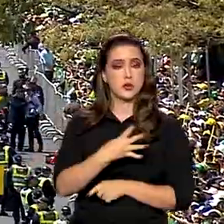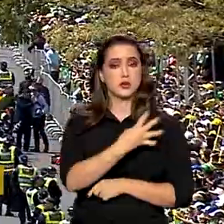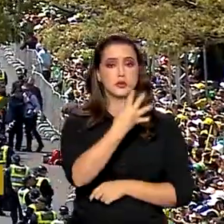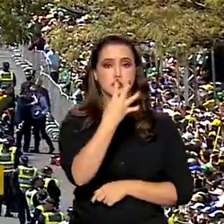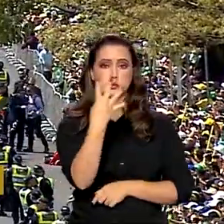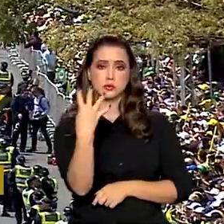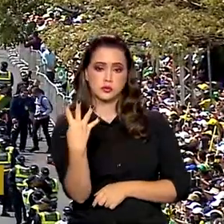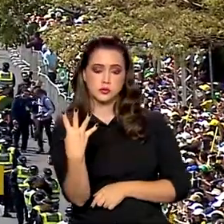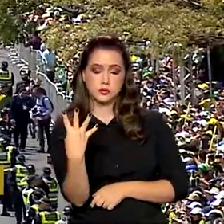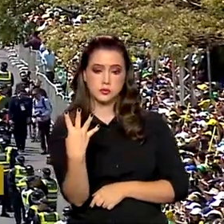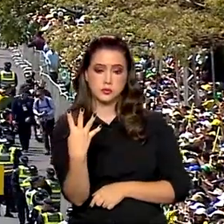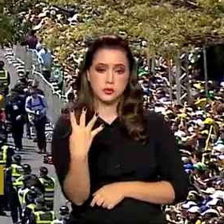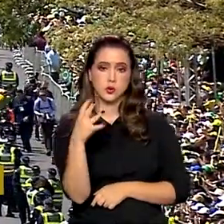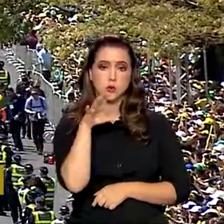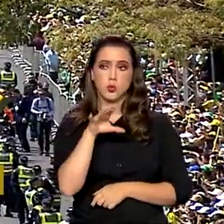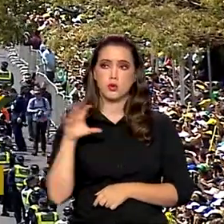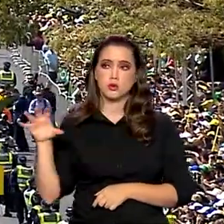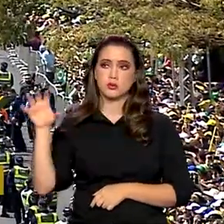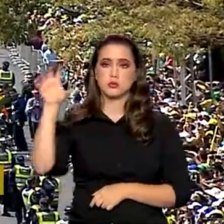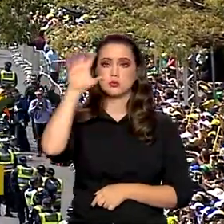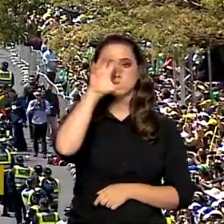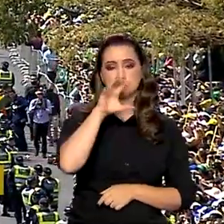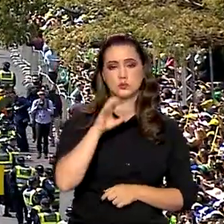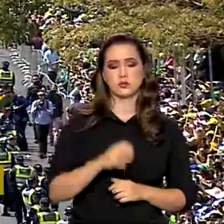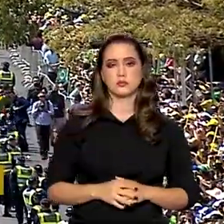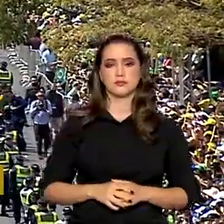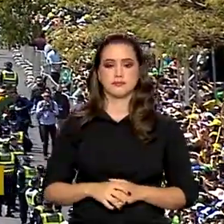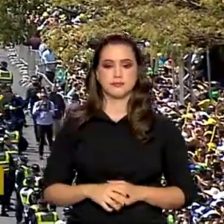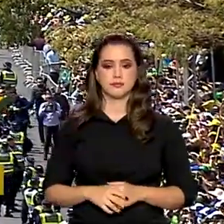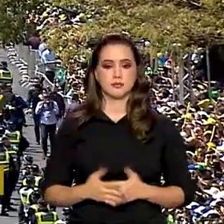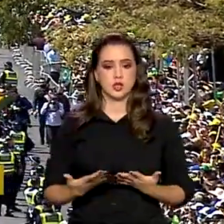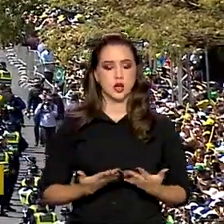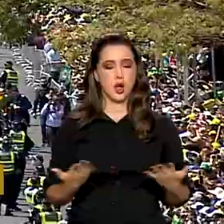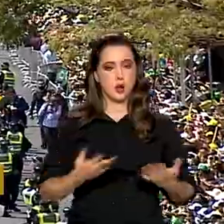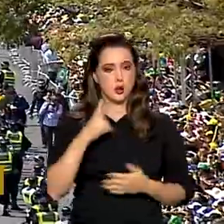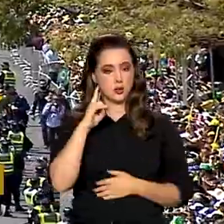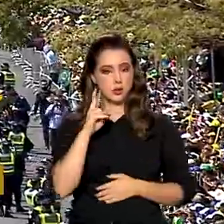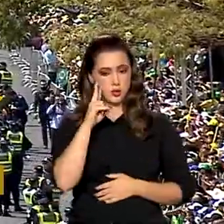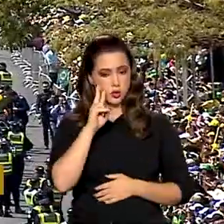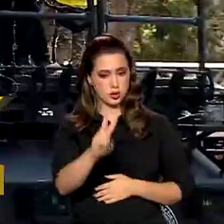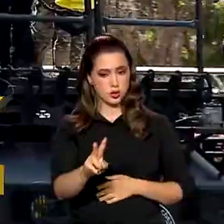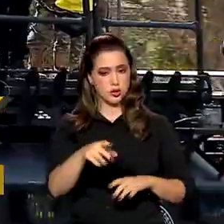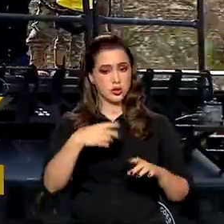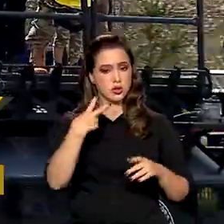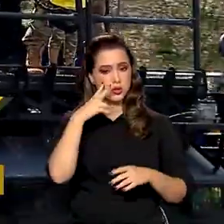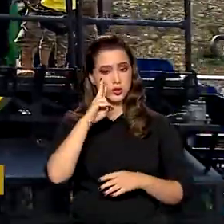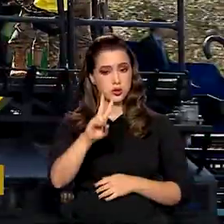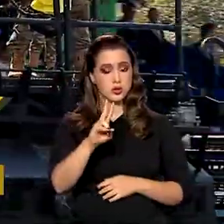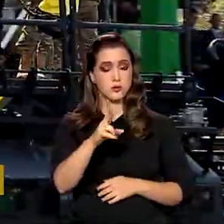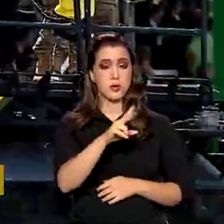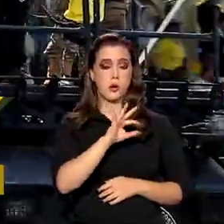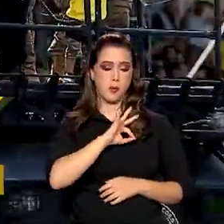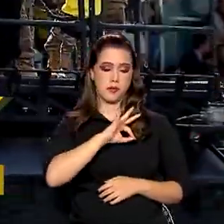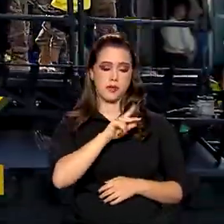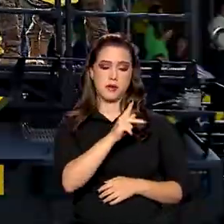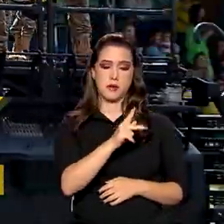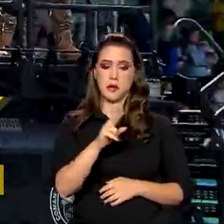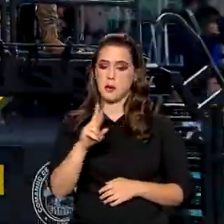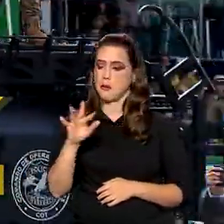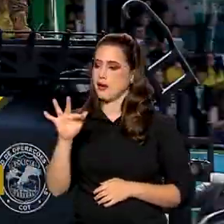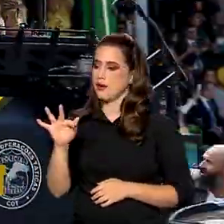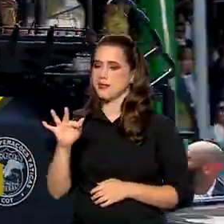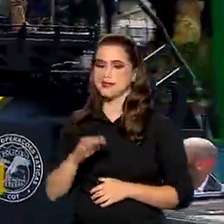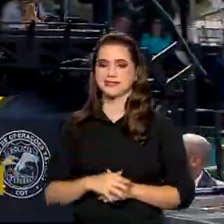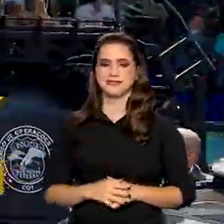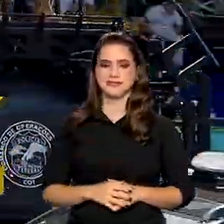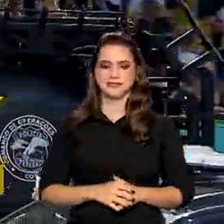4 continentes. Aproxima-se o desfile motorizado da Polícia Rodoviária Federal.